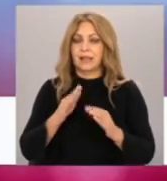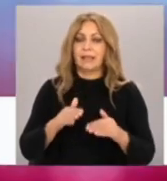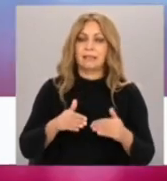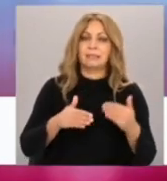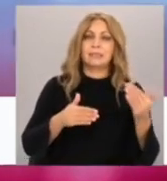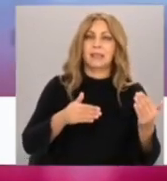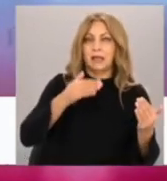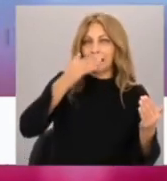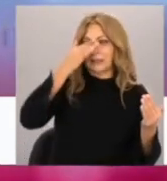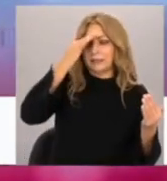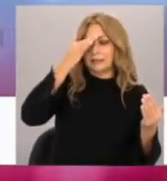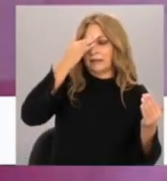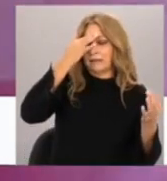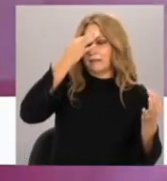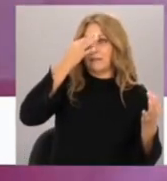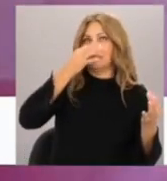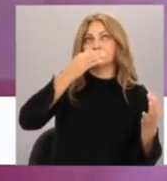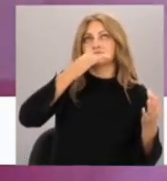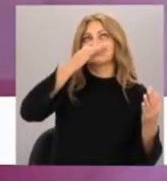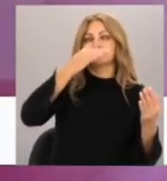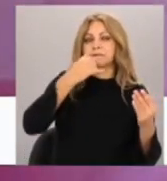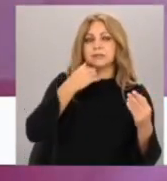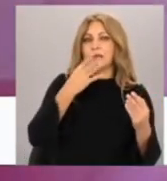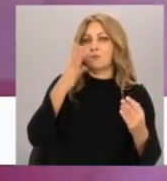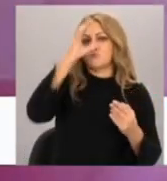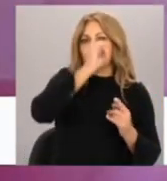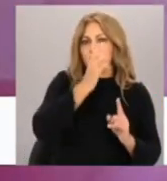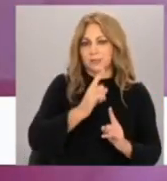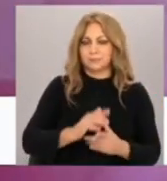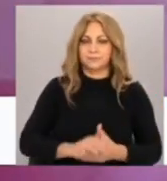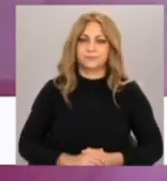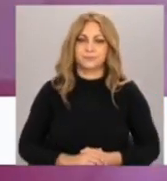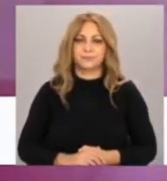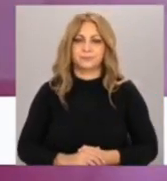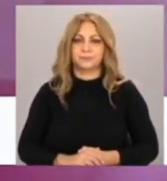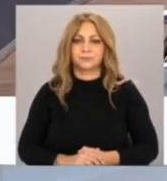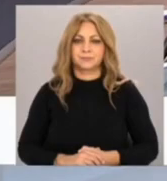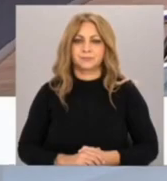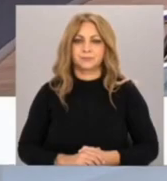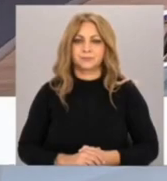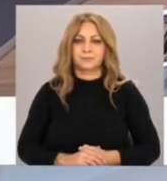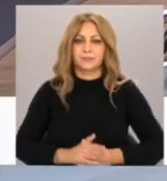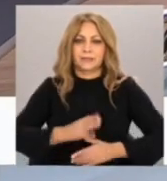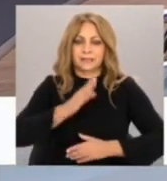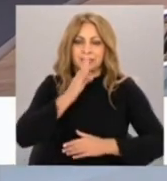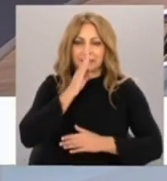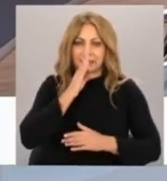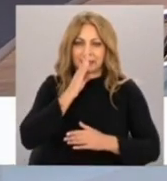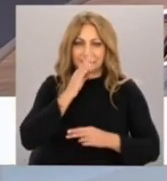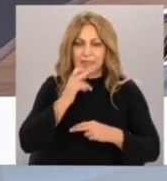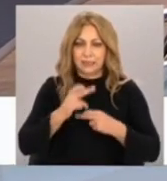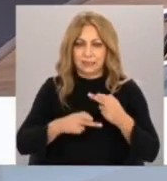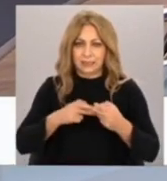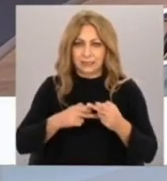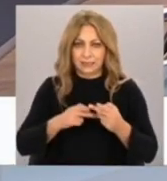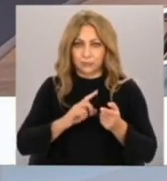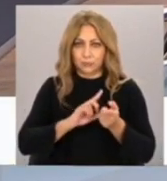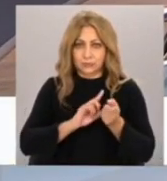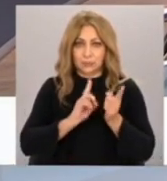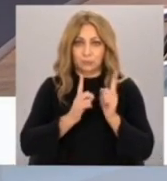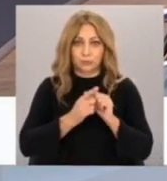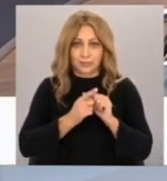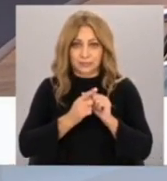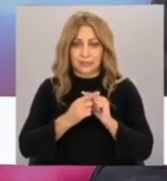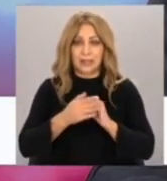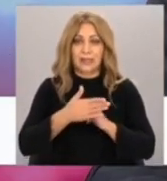saltos o tópicos pouco realistas um alguns aqueles que o livro próprio e o ritmo da mudança nos últimos 15 anos já foi o